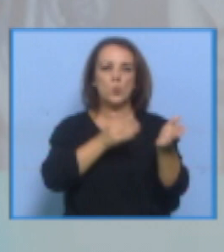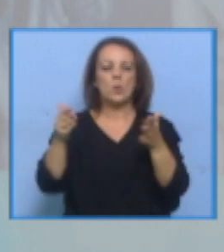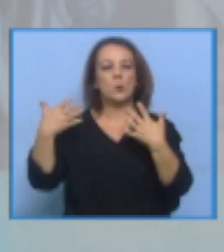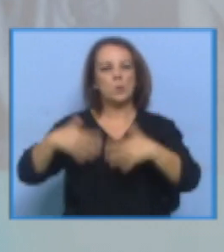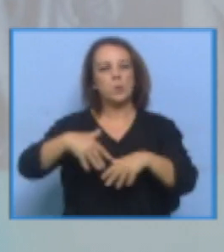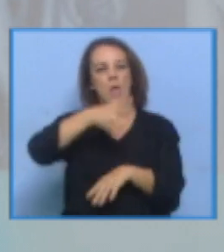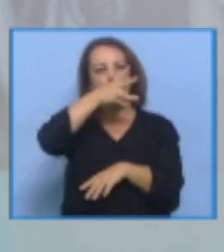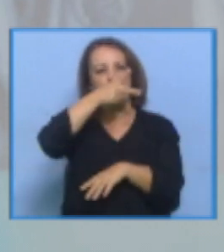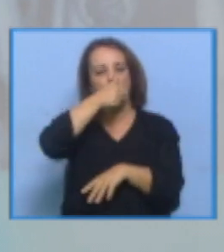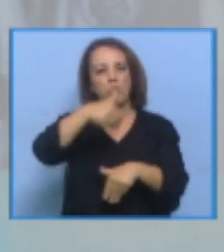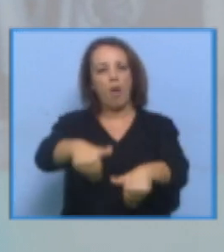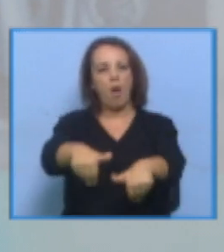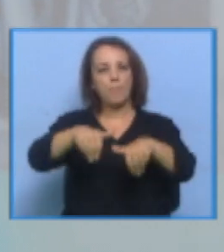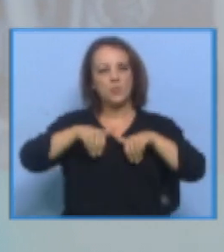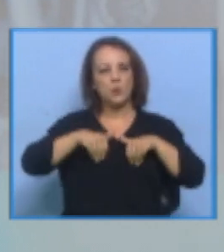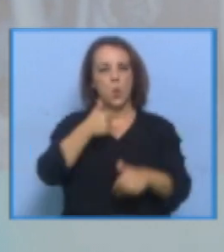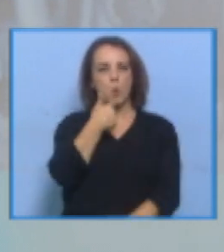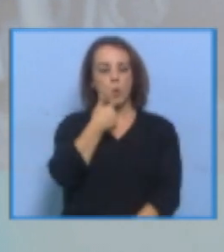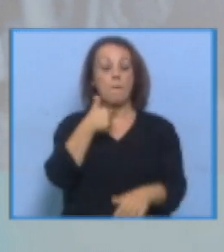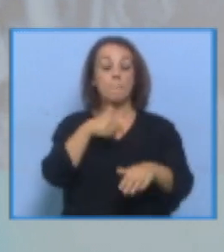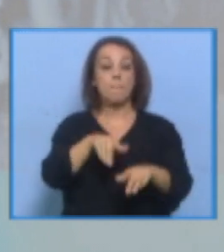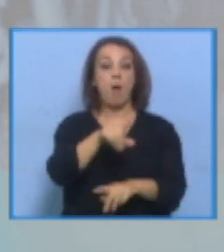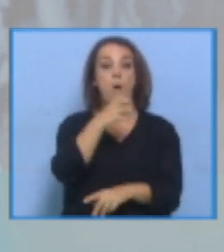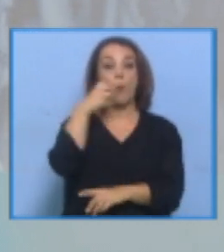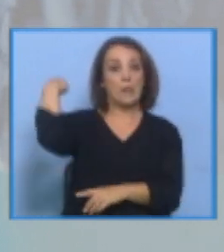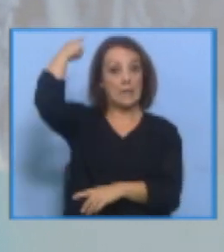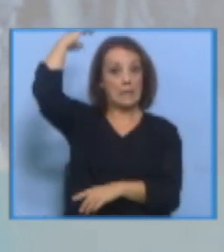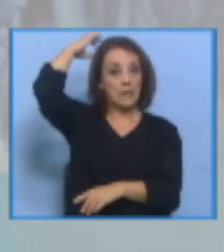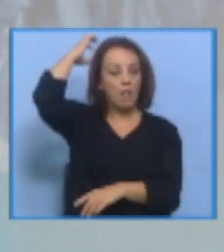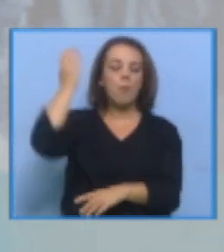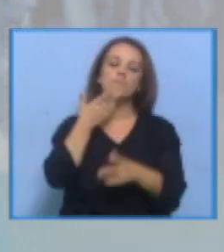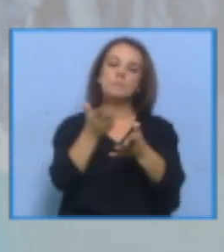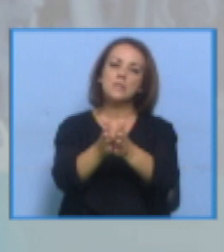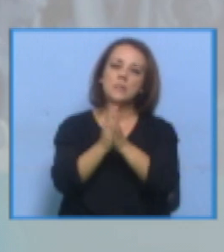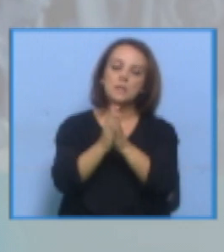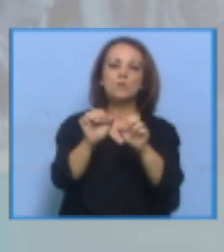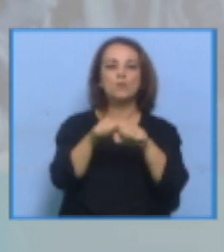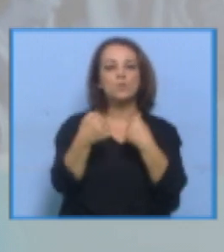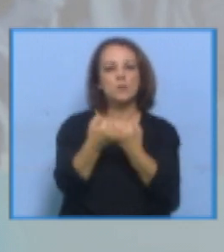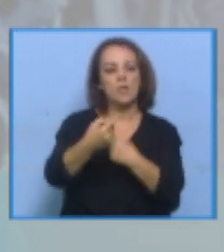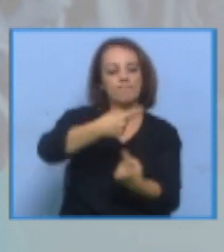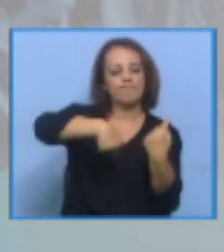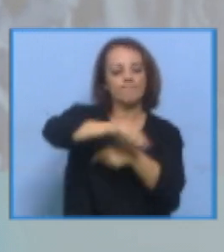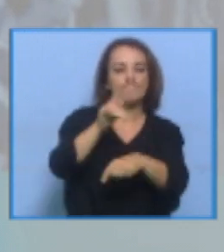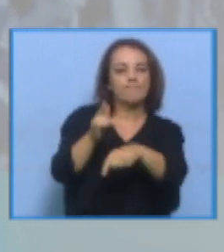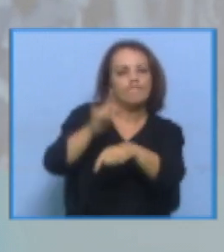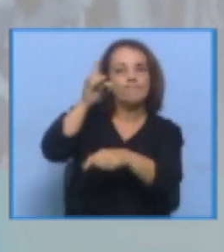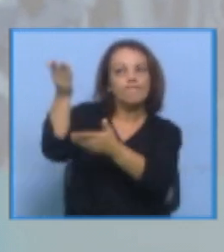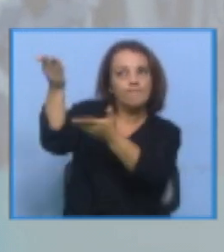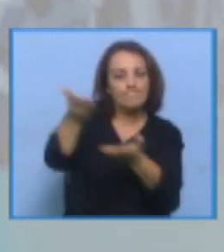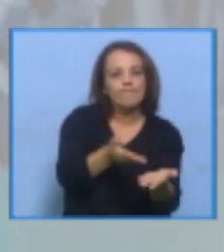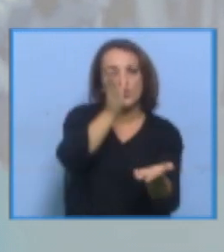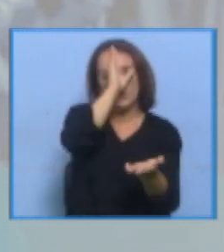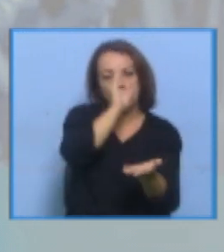abstenção, mas o cardeal António Marto pedia sensibilidade social ao novo governo e que tivesse em conta